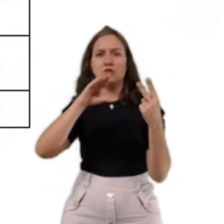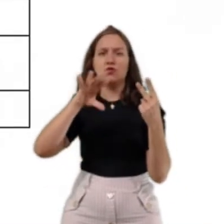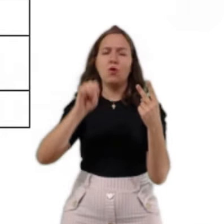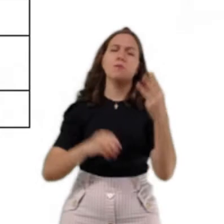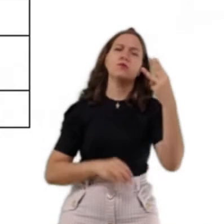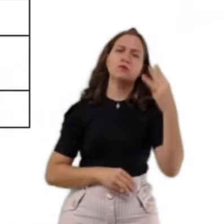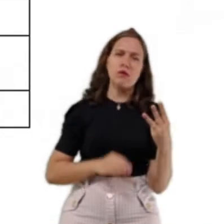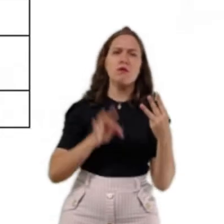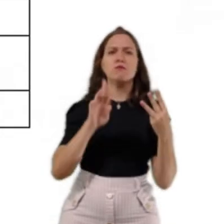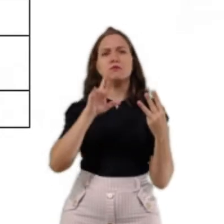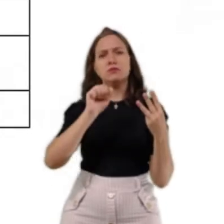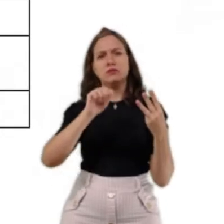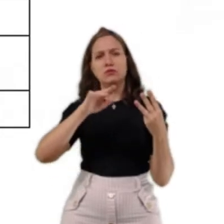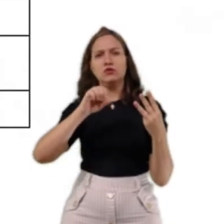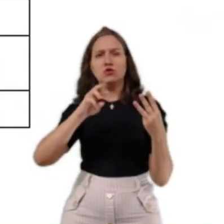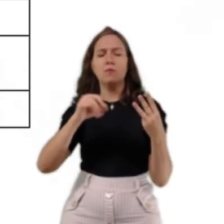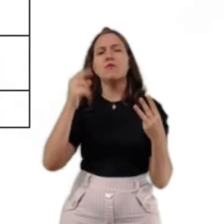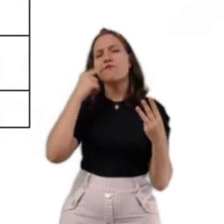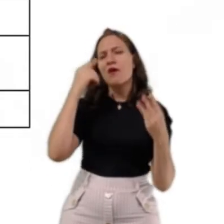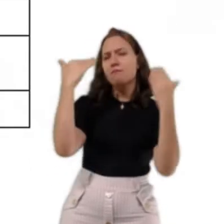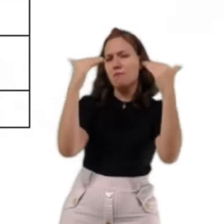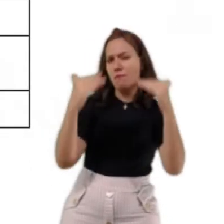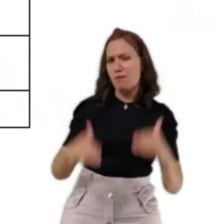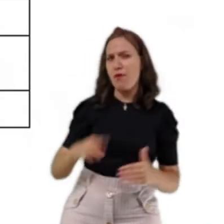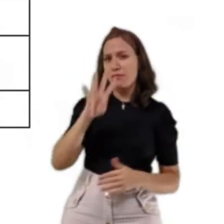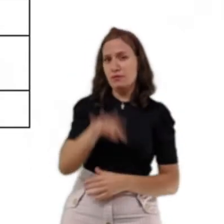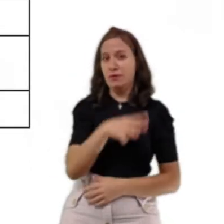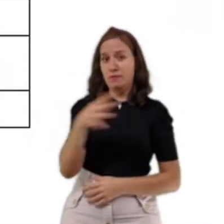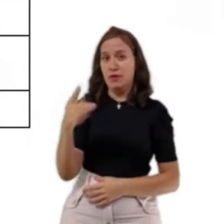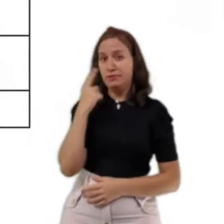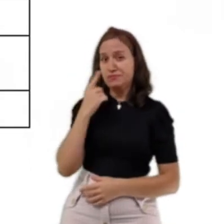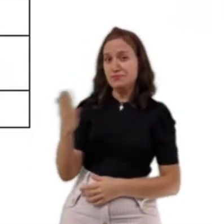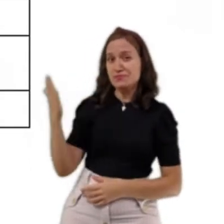acompanhar isso detalhadamente nesta tabela 1